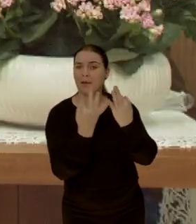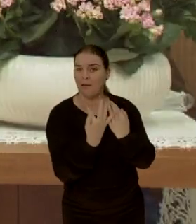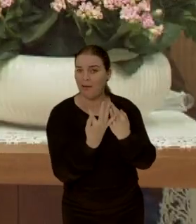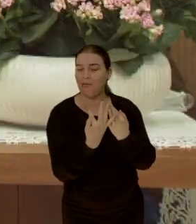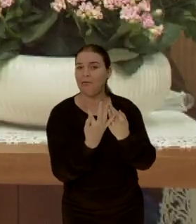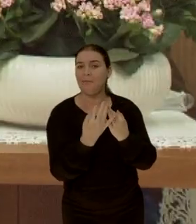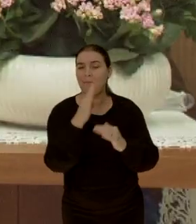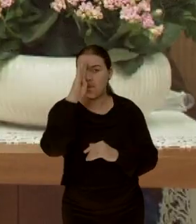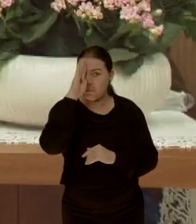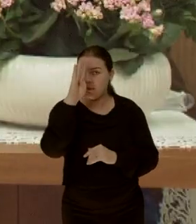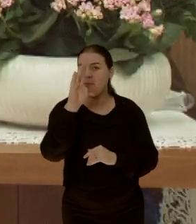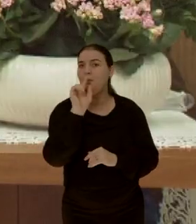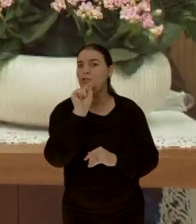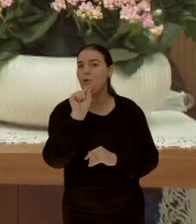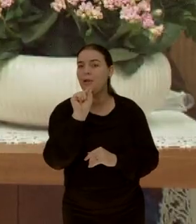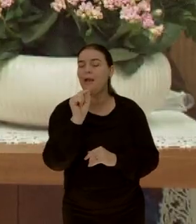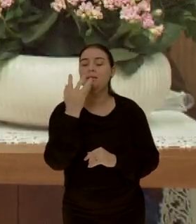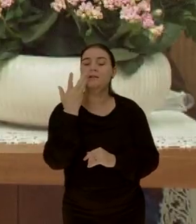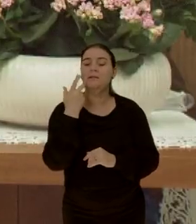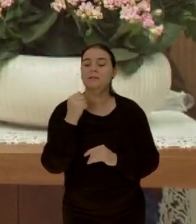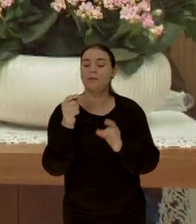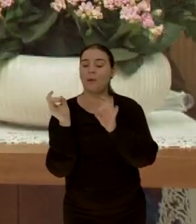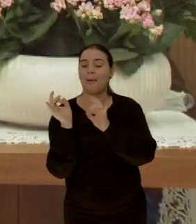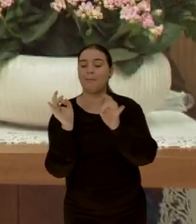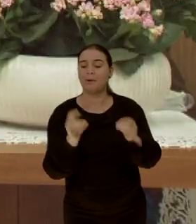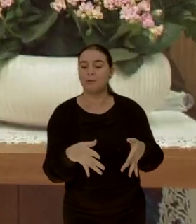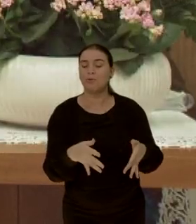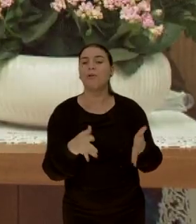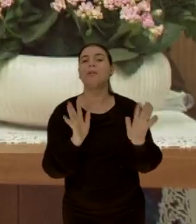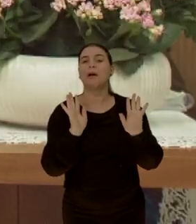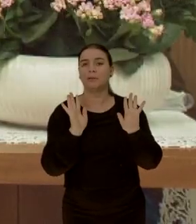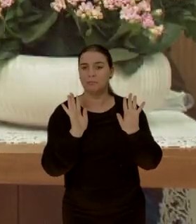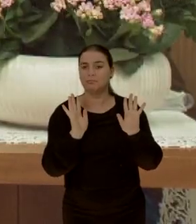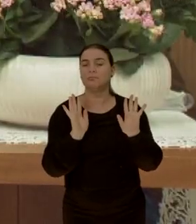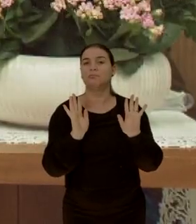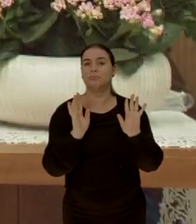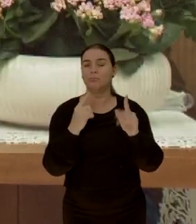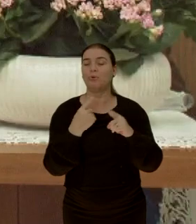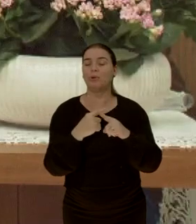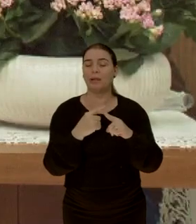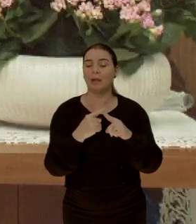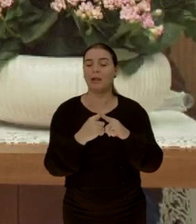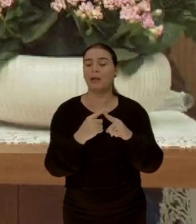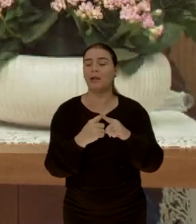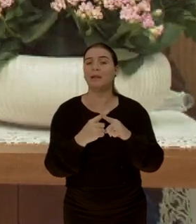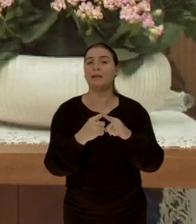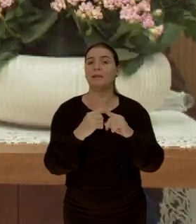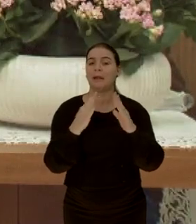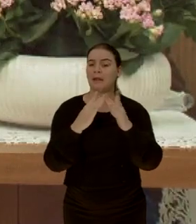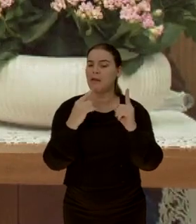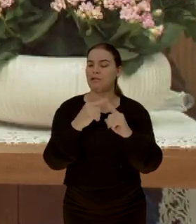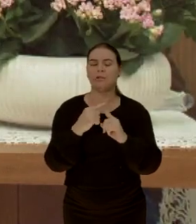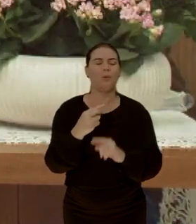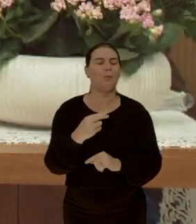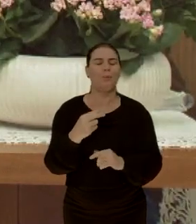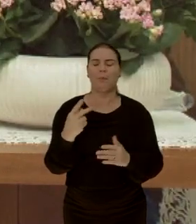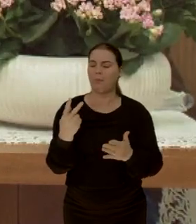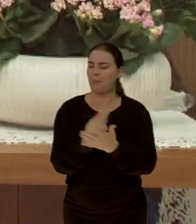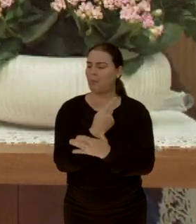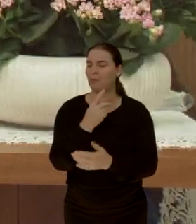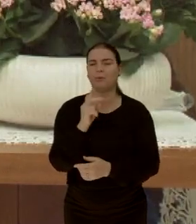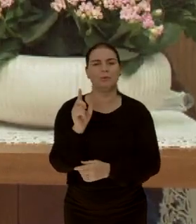crianças que estão aí abandonadas. No nosso meio isso não vai acontecer. Mas o que nós estamos vendo agora, vamos voltar do lado